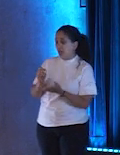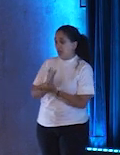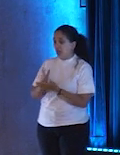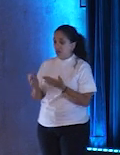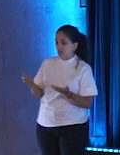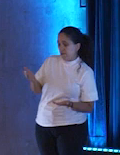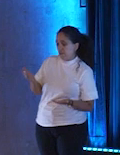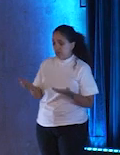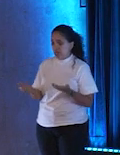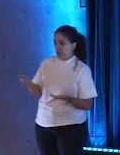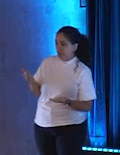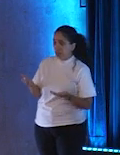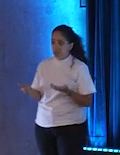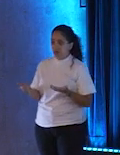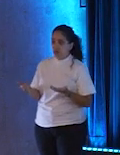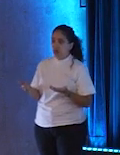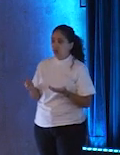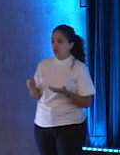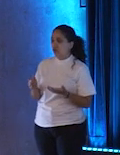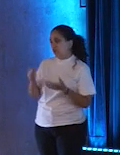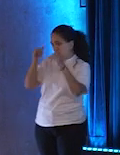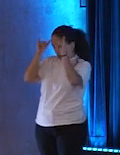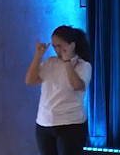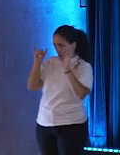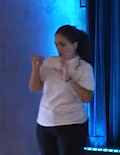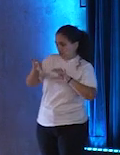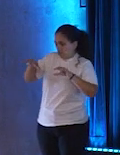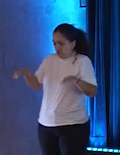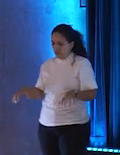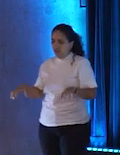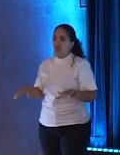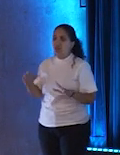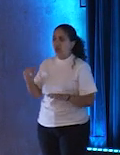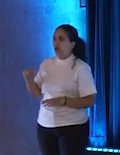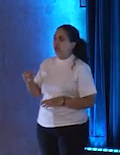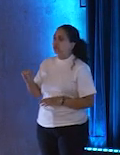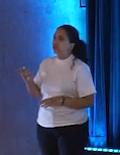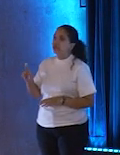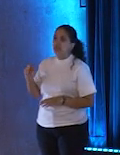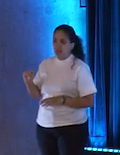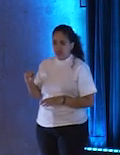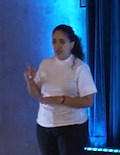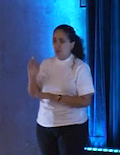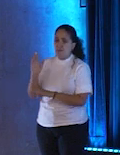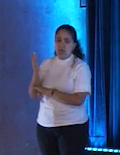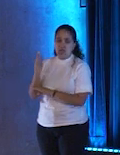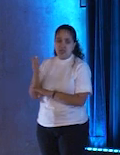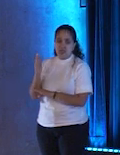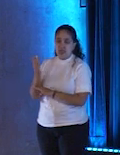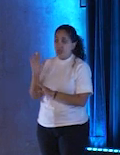do peso no lombo do animal de carga. A canastra, ela tem uma estrutura de madeira,